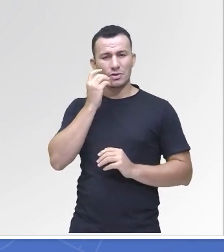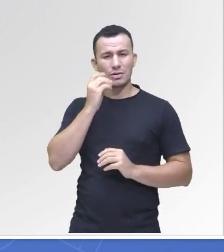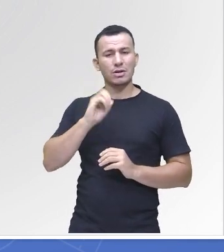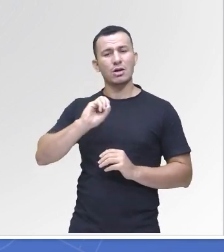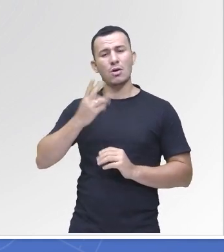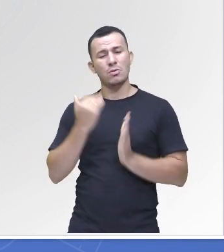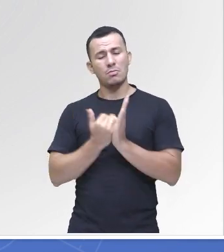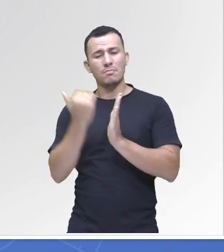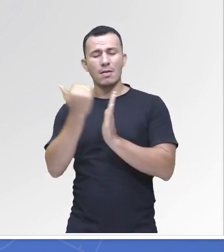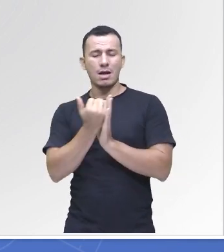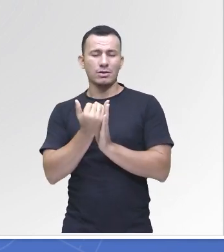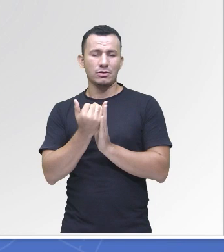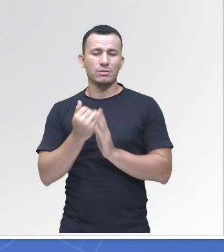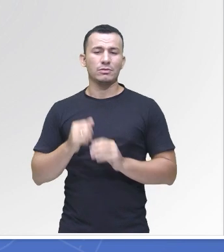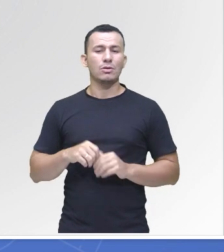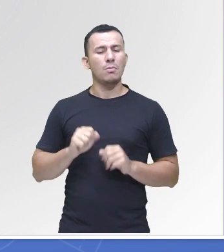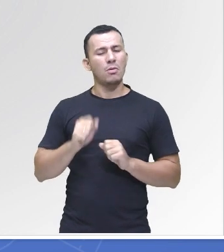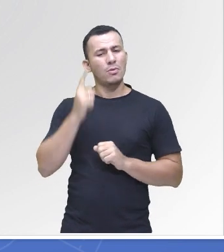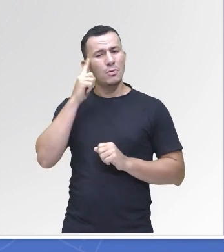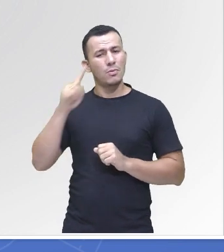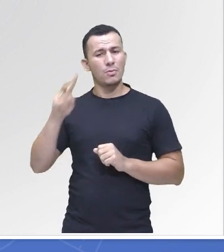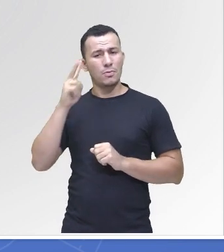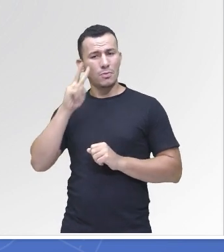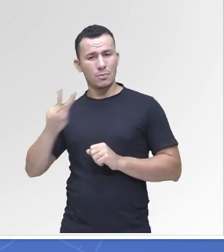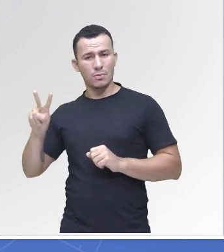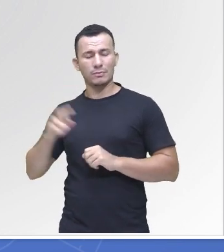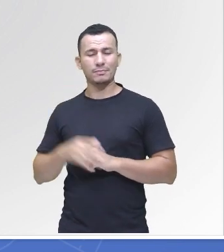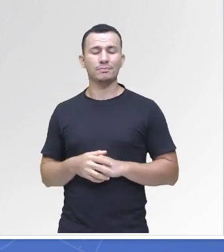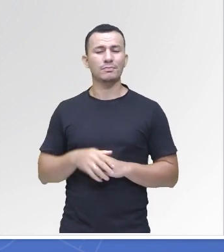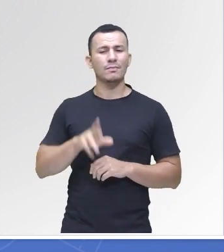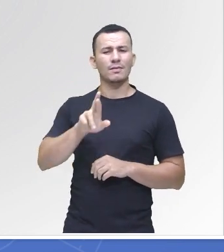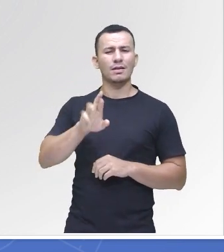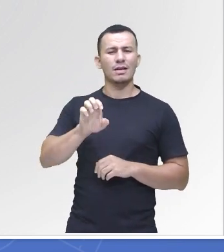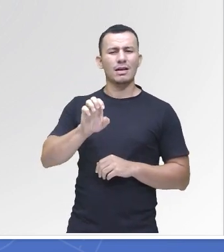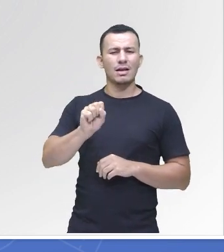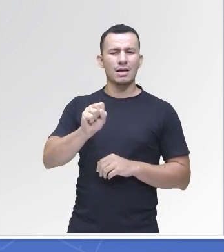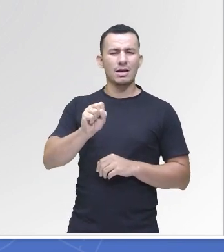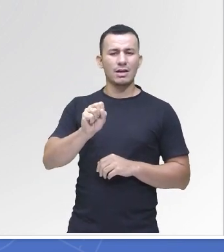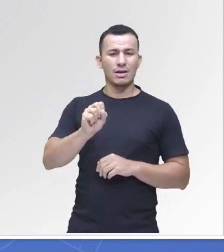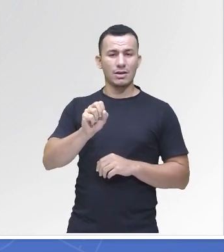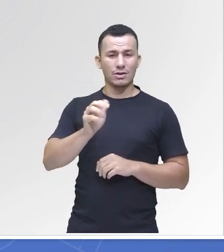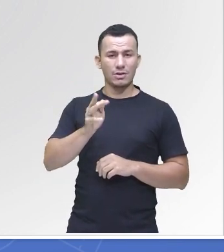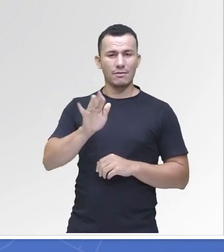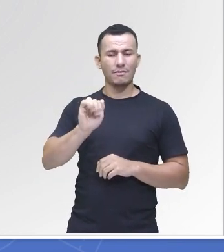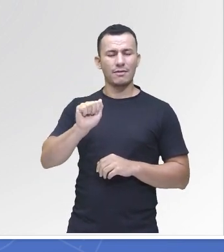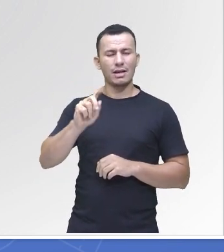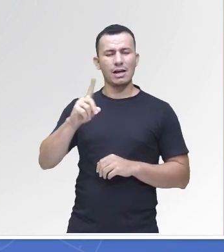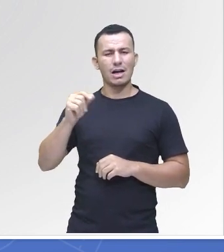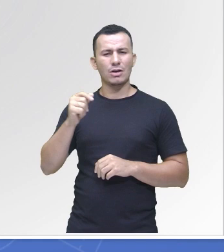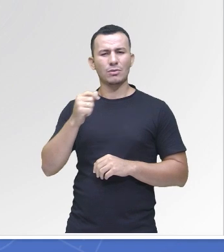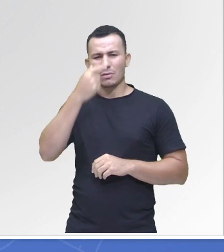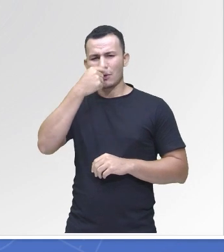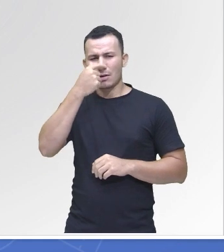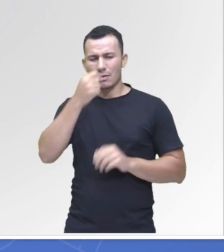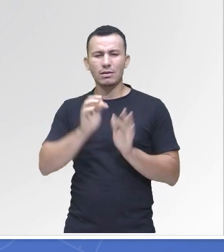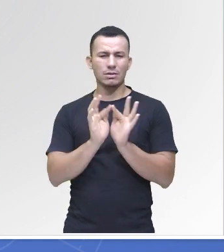podem persistir por mais semanas. No caso do resfriado, os sintomas são mais brandos, uma febre baixa ou